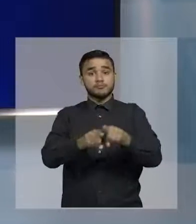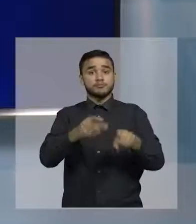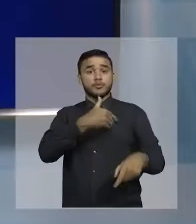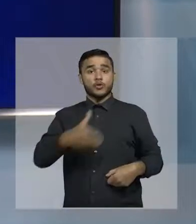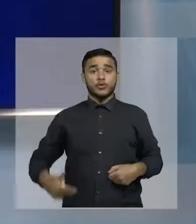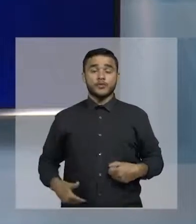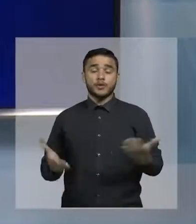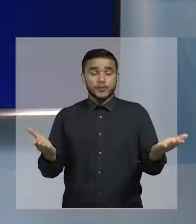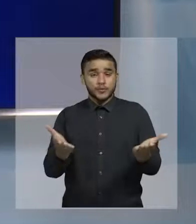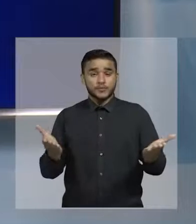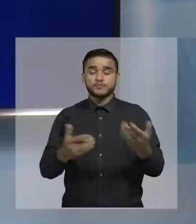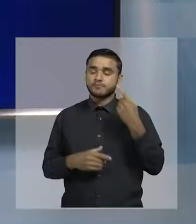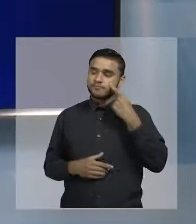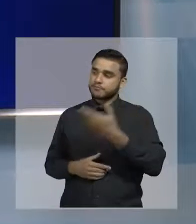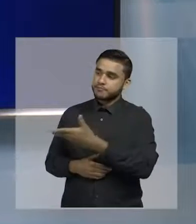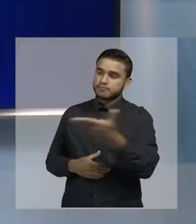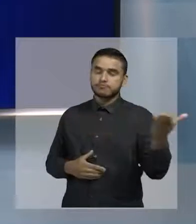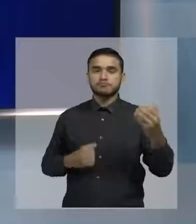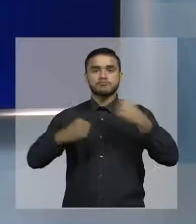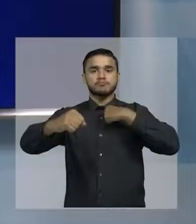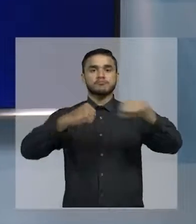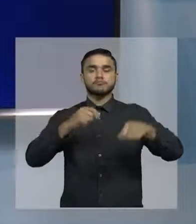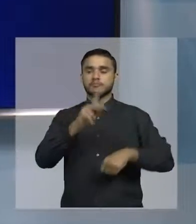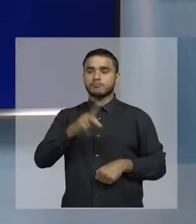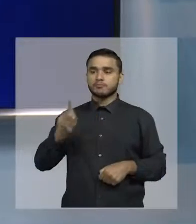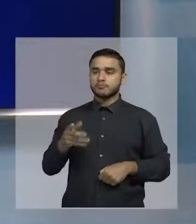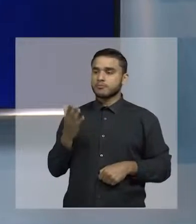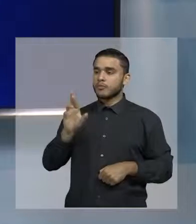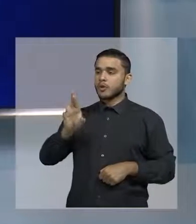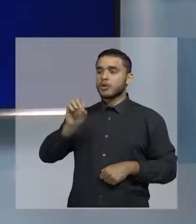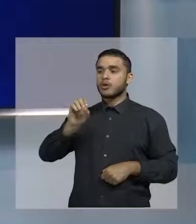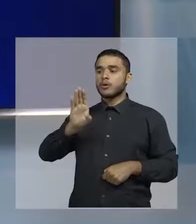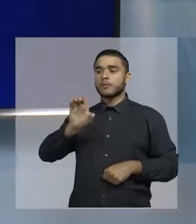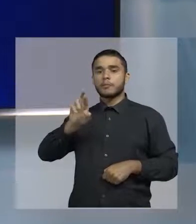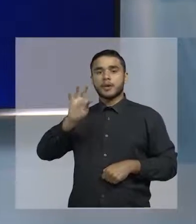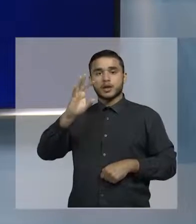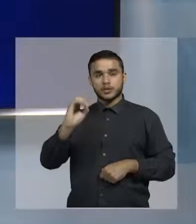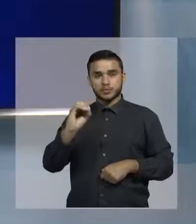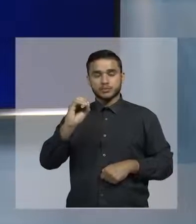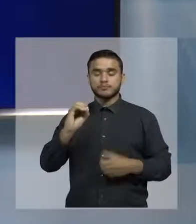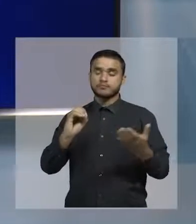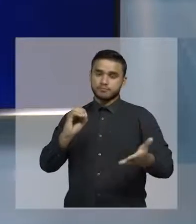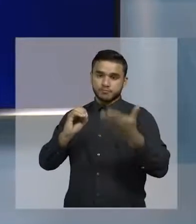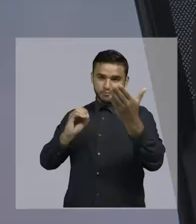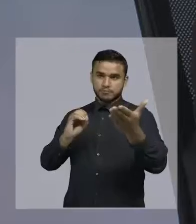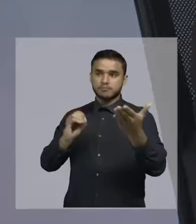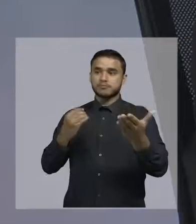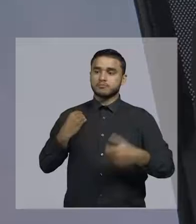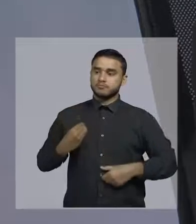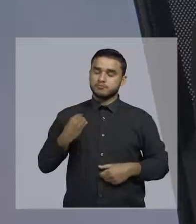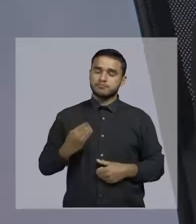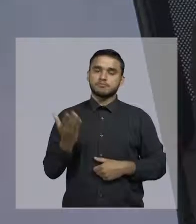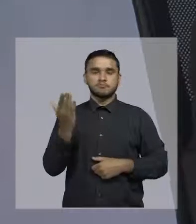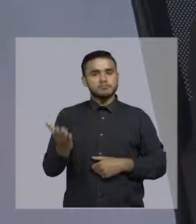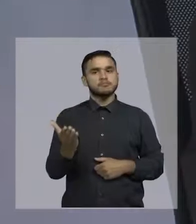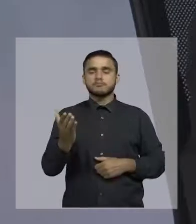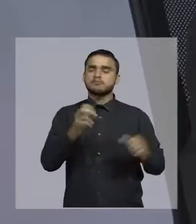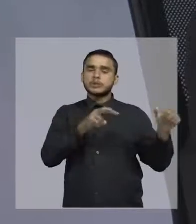como nossos convidados os nossos debatedores, professor Roberto Martins Rodrigues, que está conosco